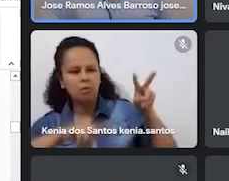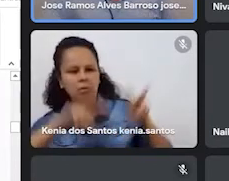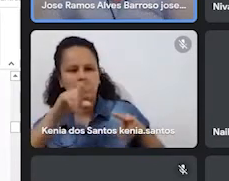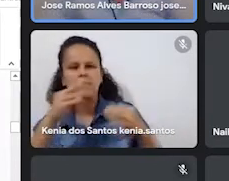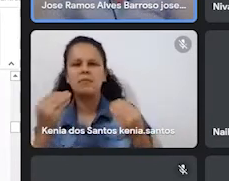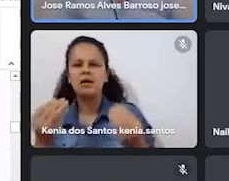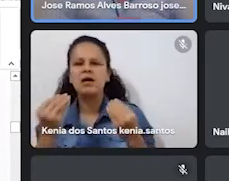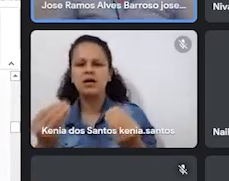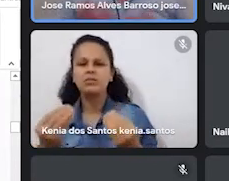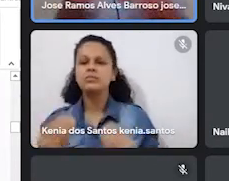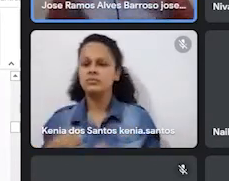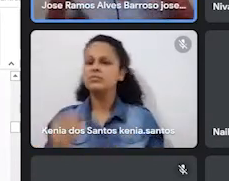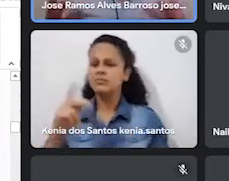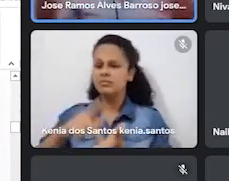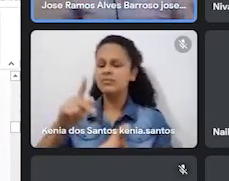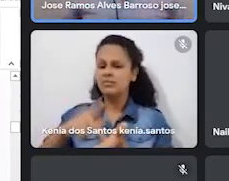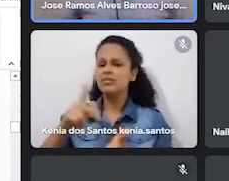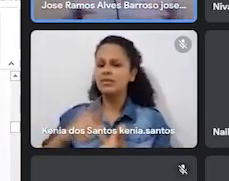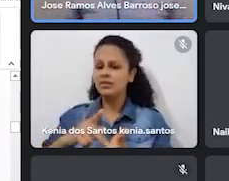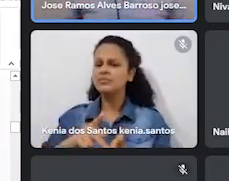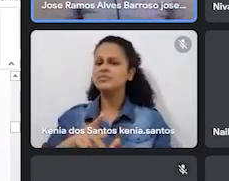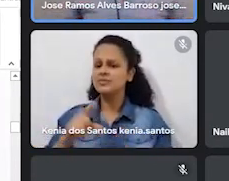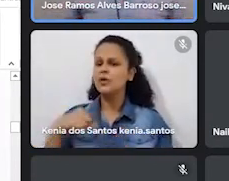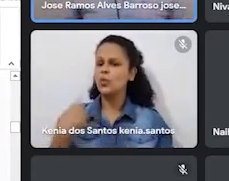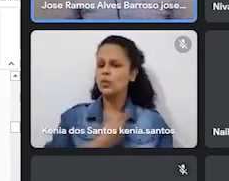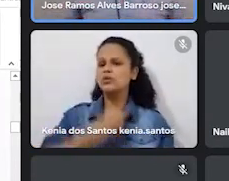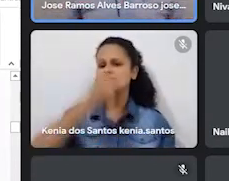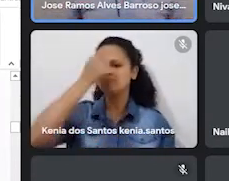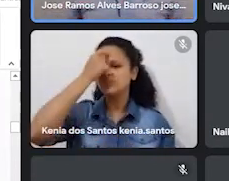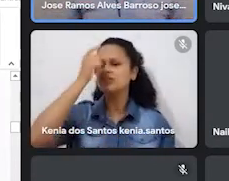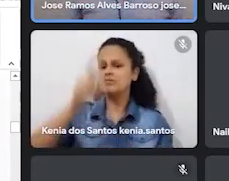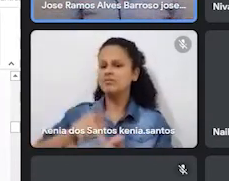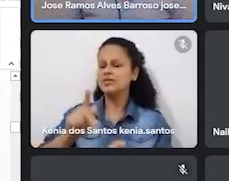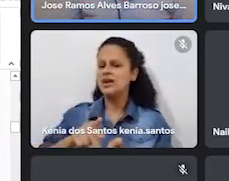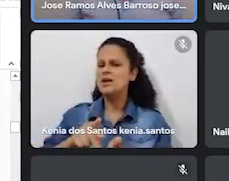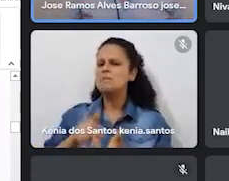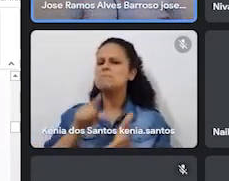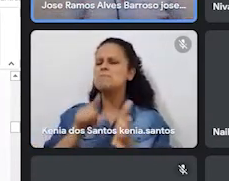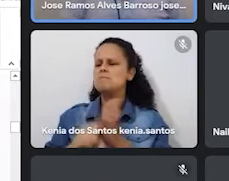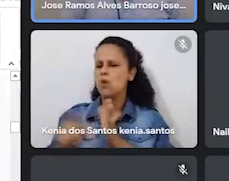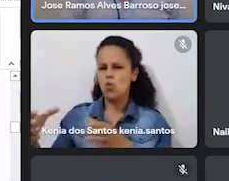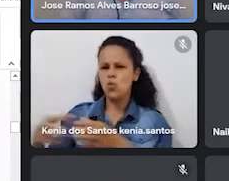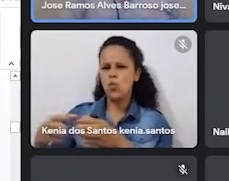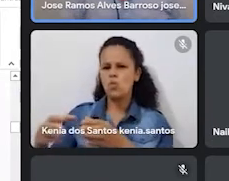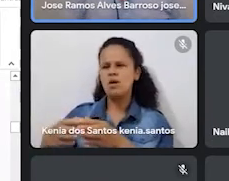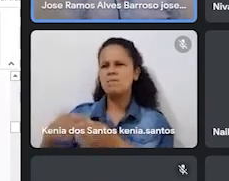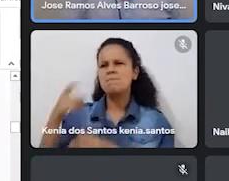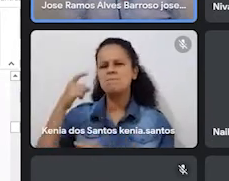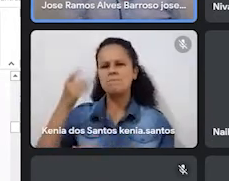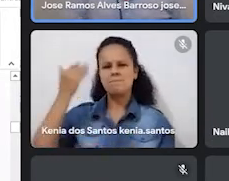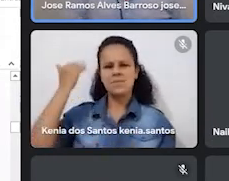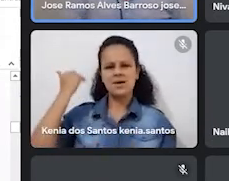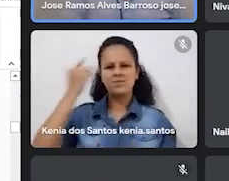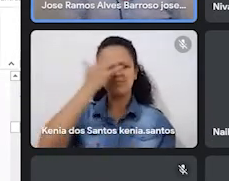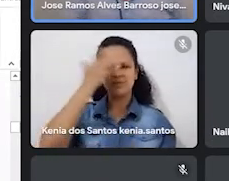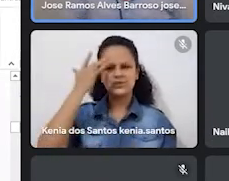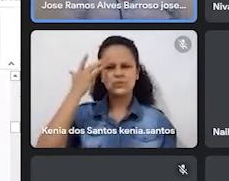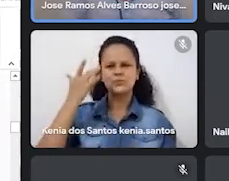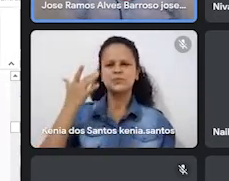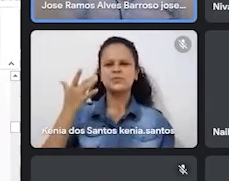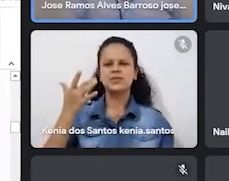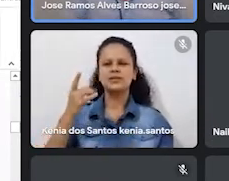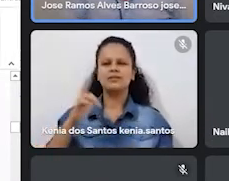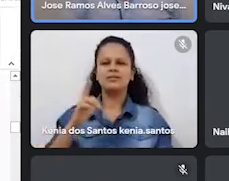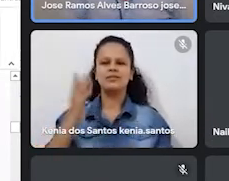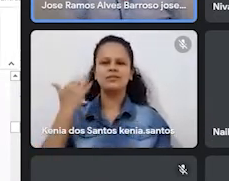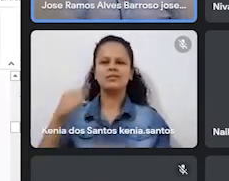Pensava realmente a gente tinha essa mentalidade. As pessoas antigas trabalhavam